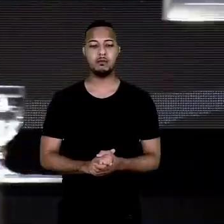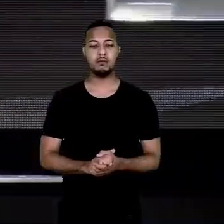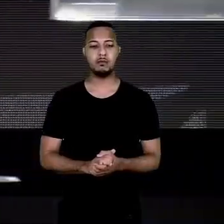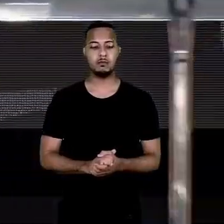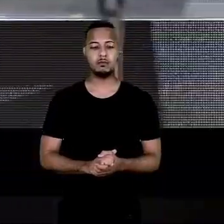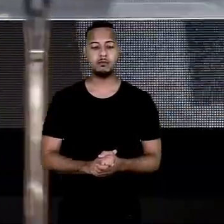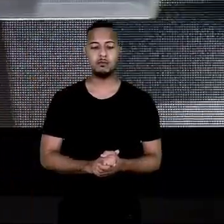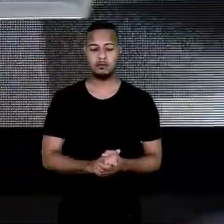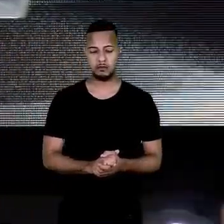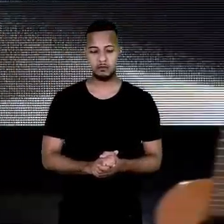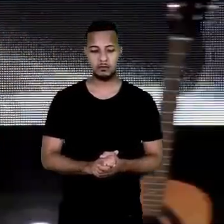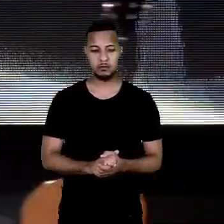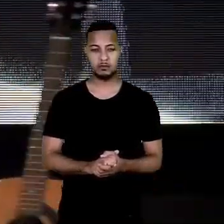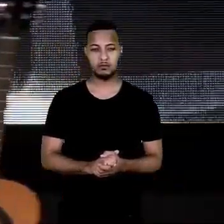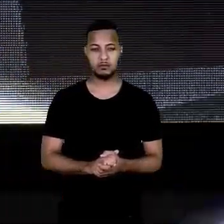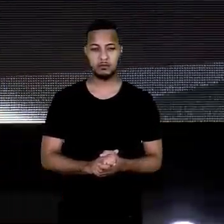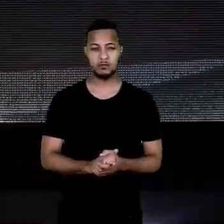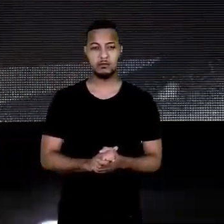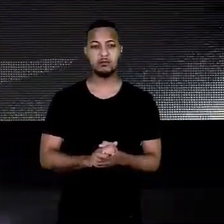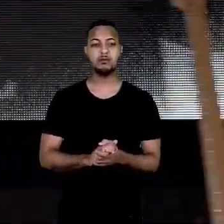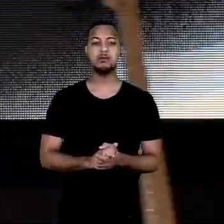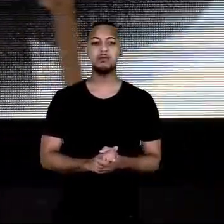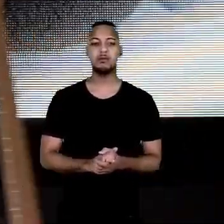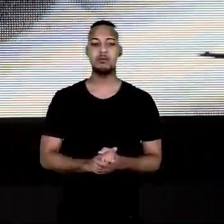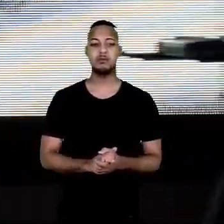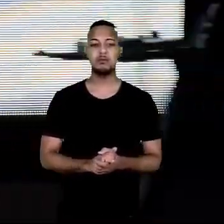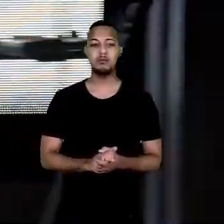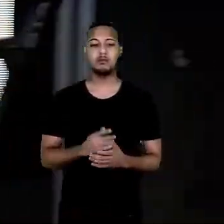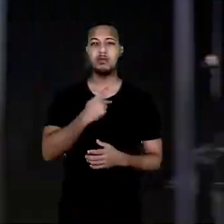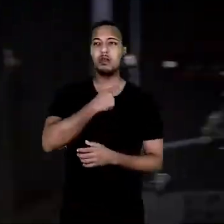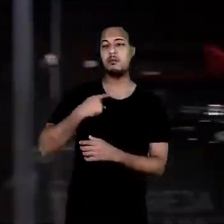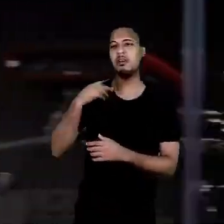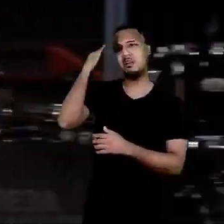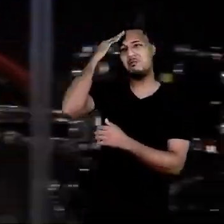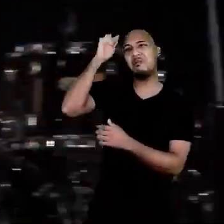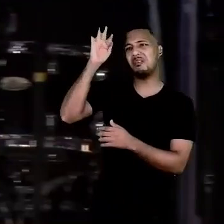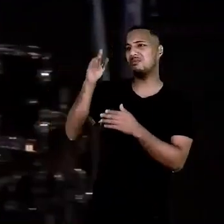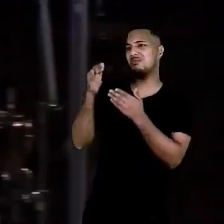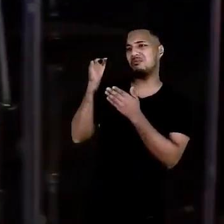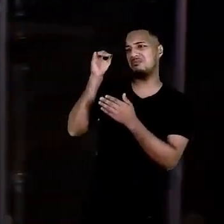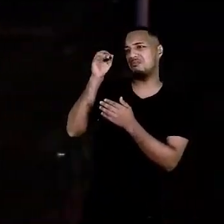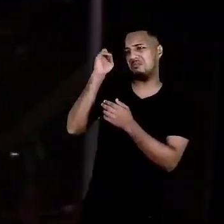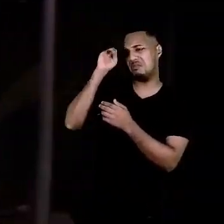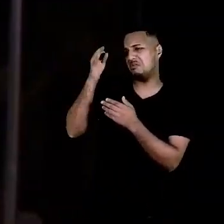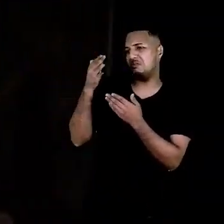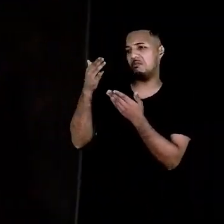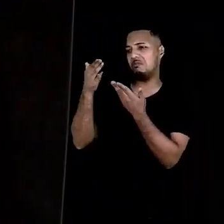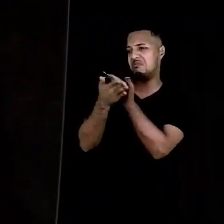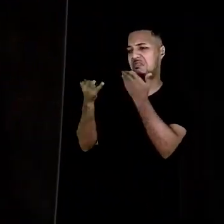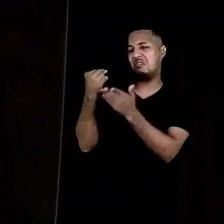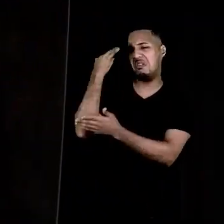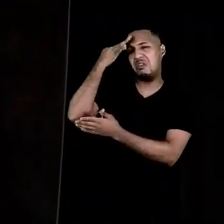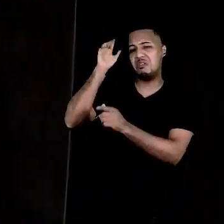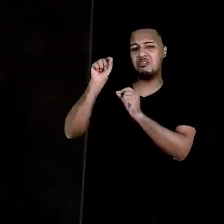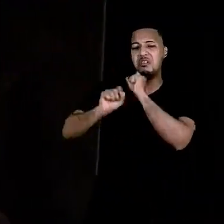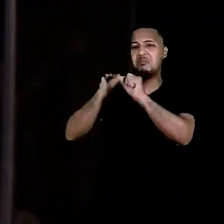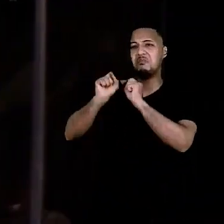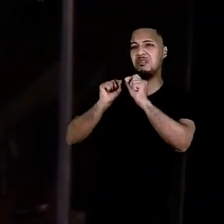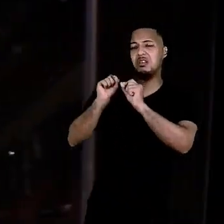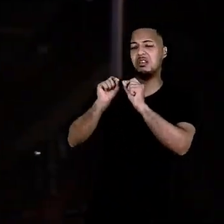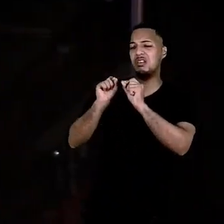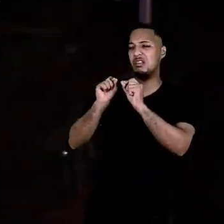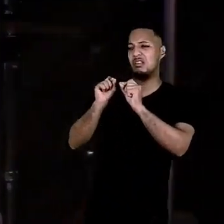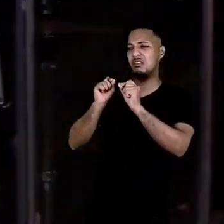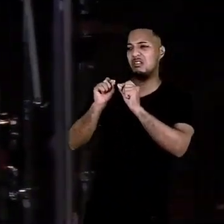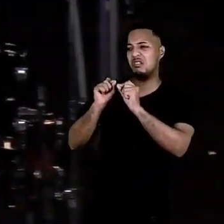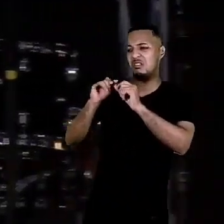saúde física também? Por quê? Porque vai matando por dentro. Pastor, mas o senhor não sabe. Eu não estou minimizando a sua dor. Eu não estou dizendo que você